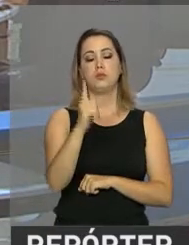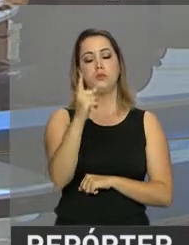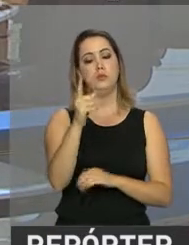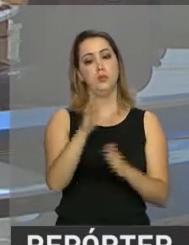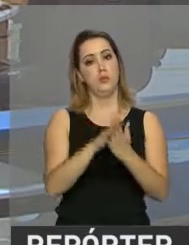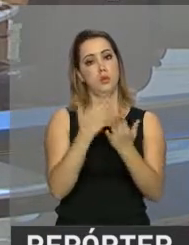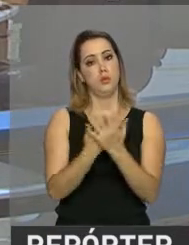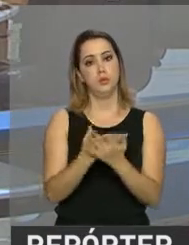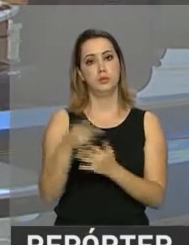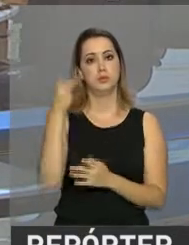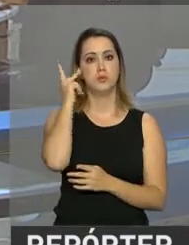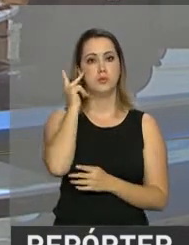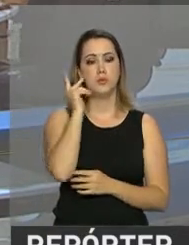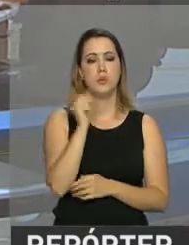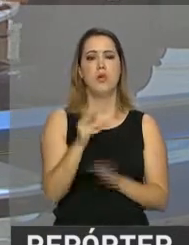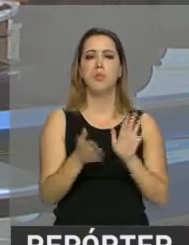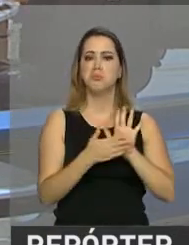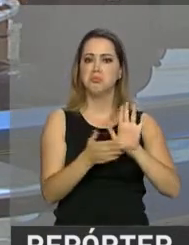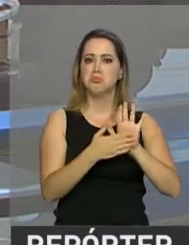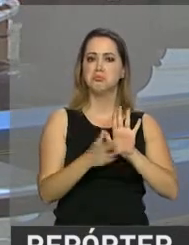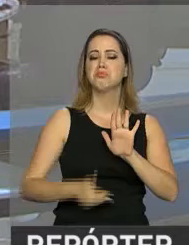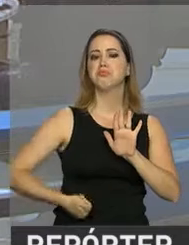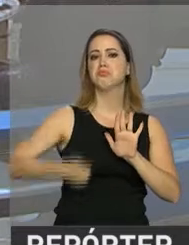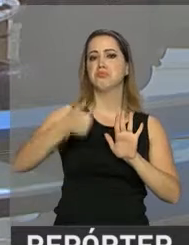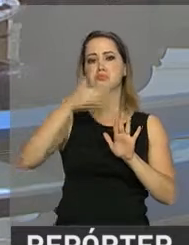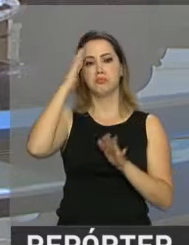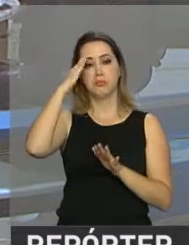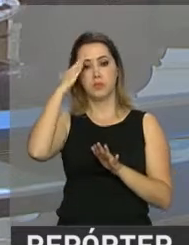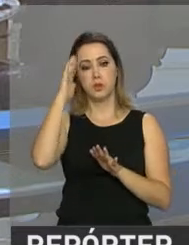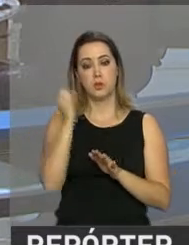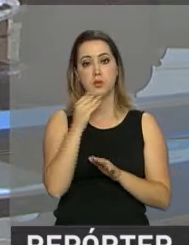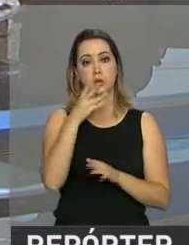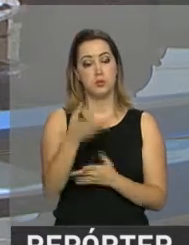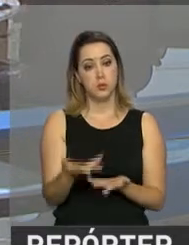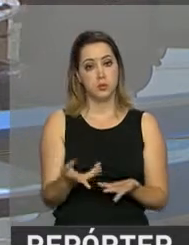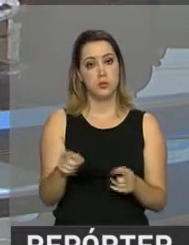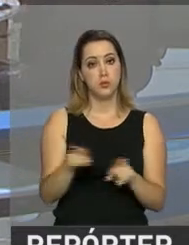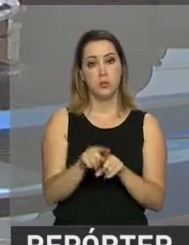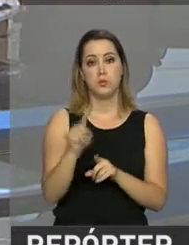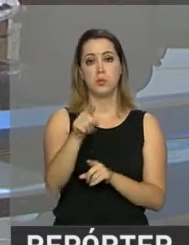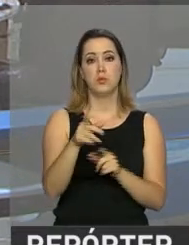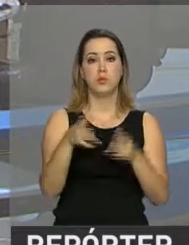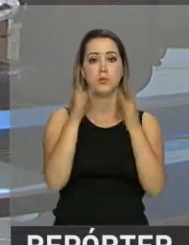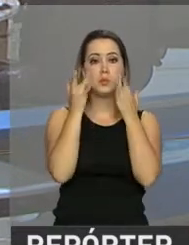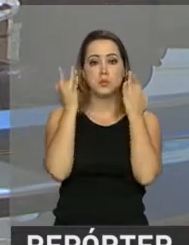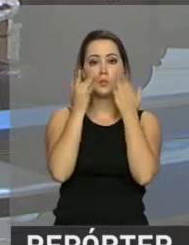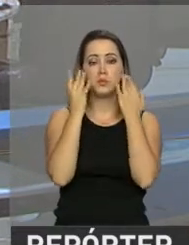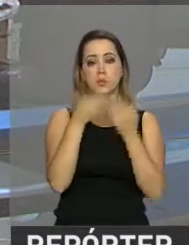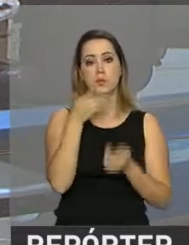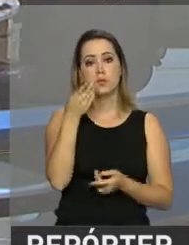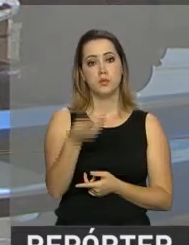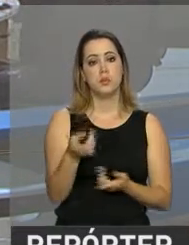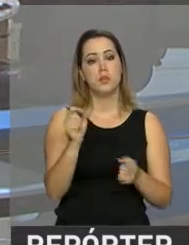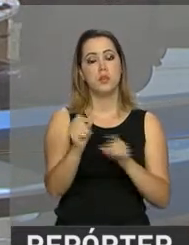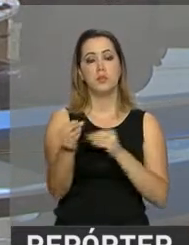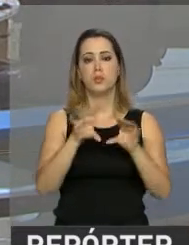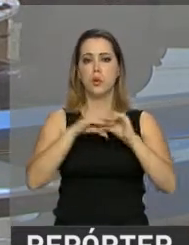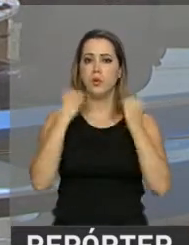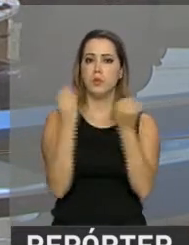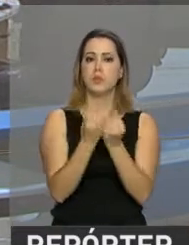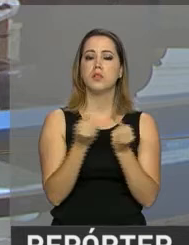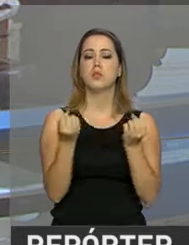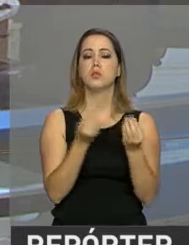Paulo mostraram que entendem muito de prevenção. Em uma peça de teatro, elas deram dicas para a comunidade de como